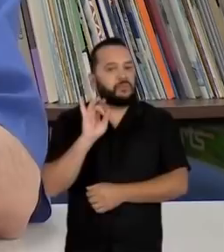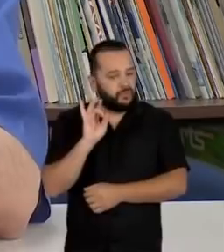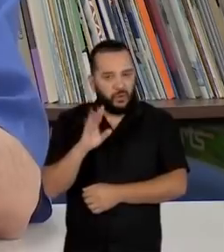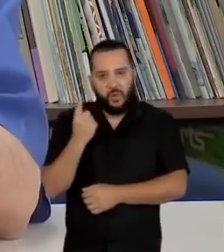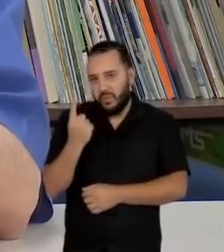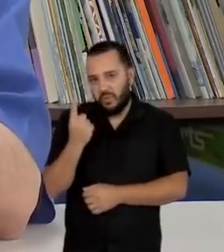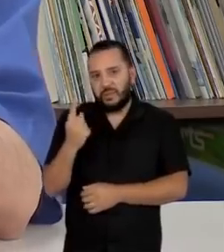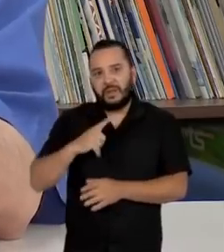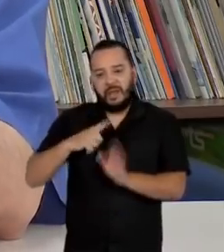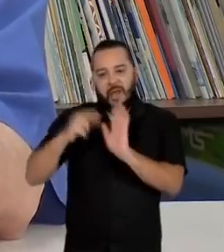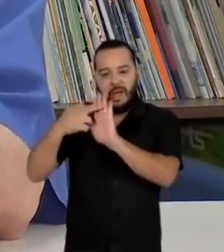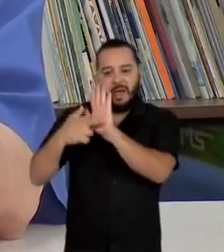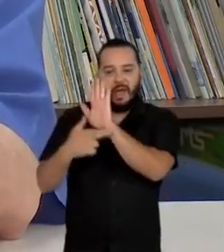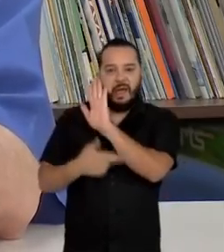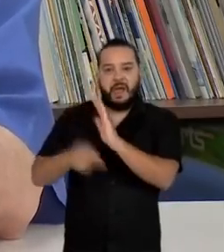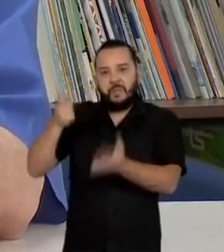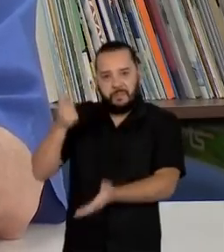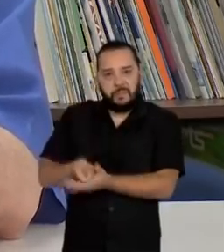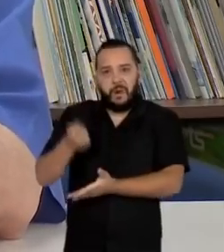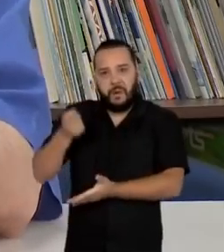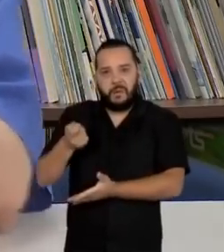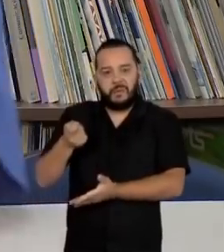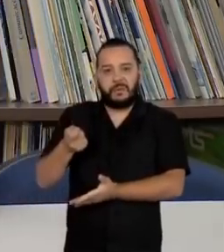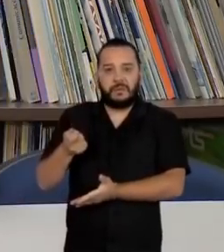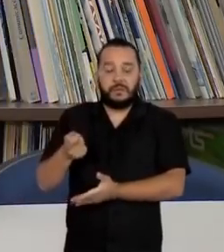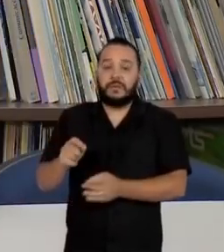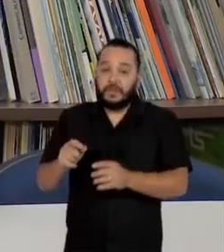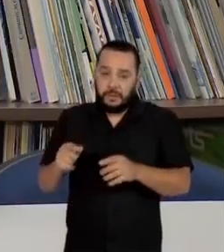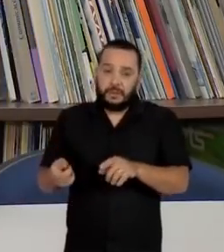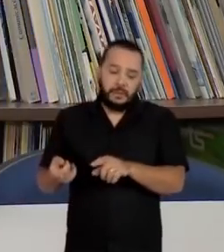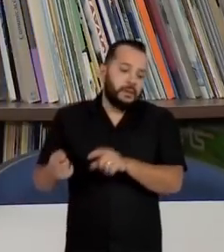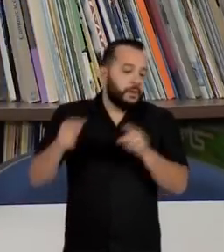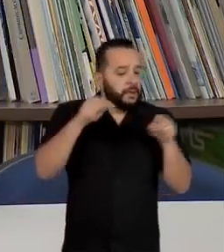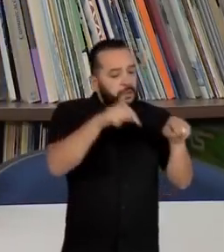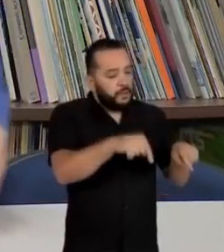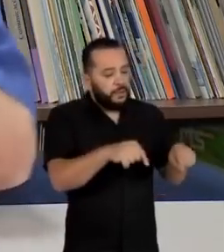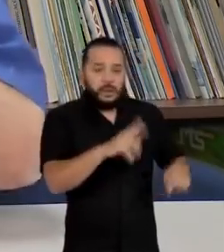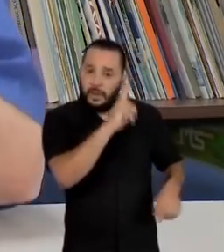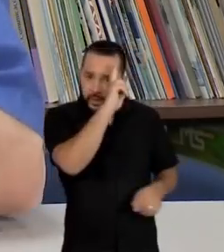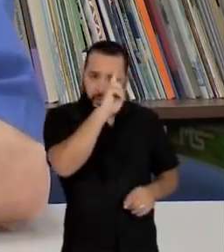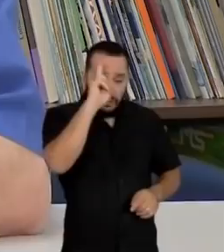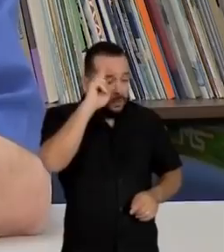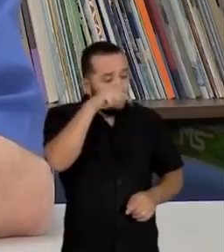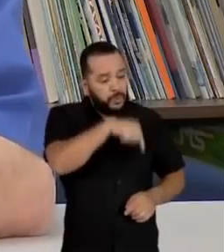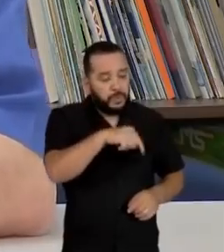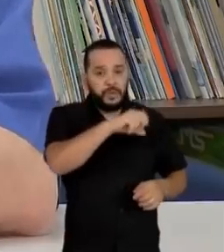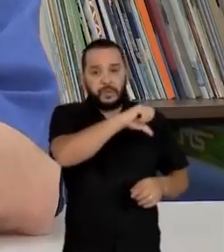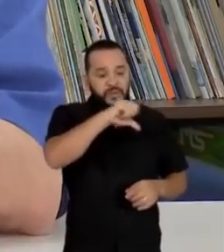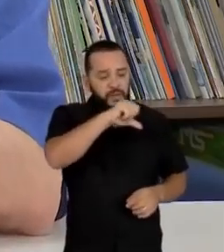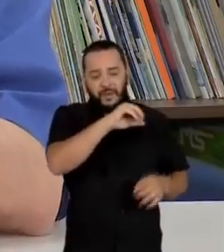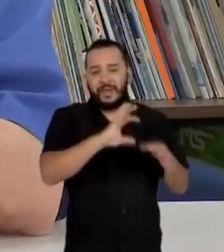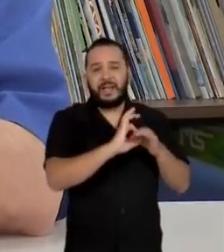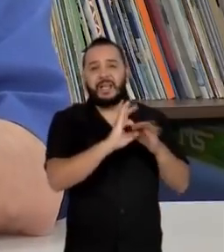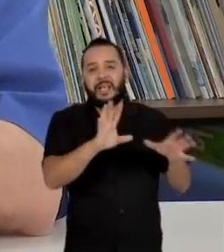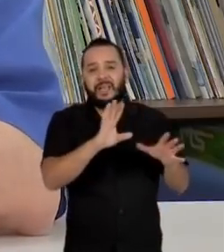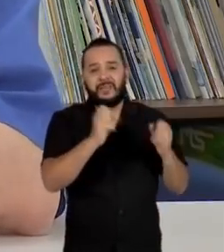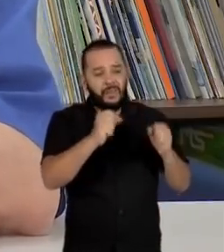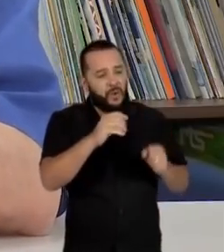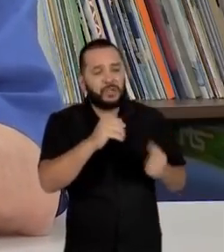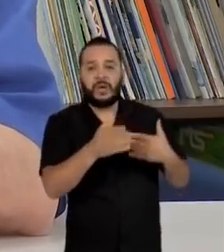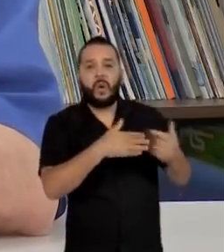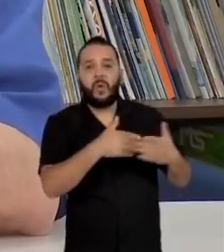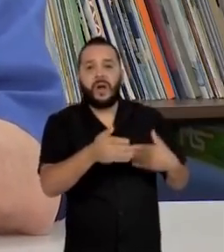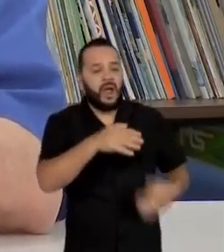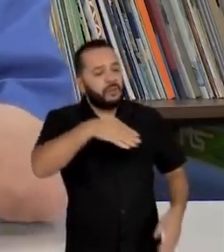a uma regra que é vinda da licitação, e ao mesmo tempo você tem alguém disputando um mercado livre, onde ele pode fazer